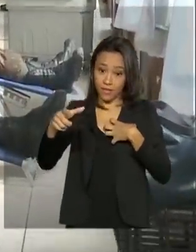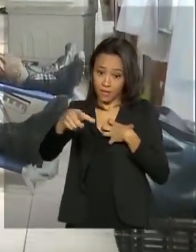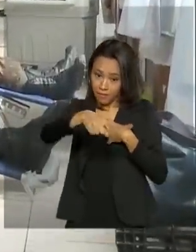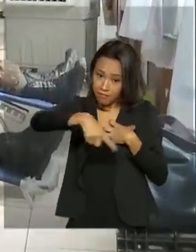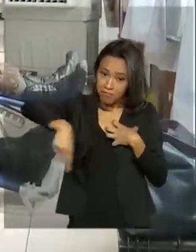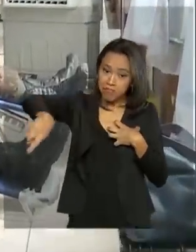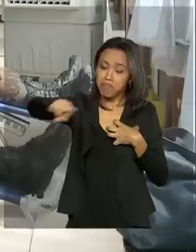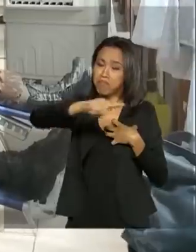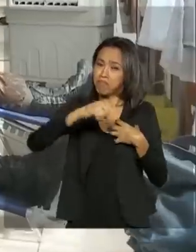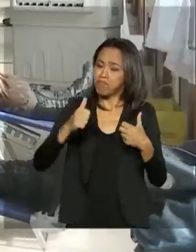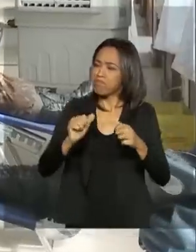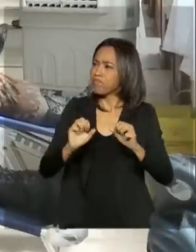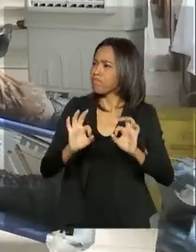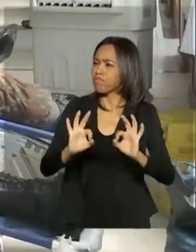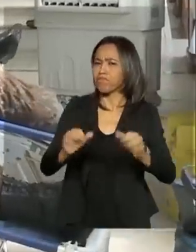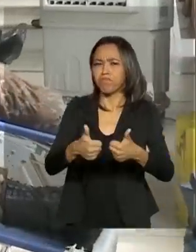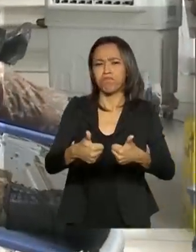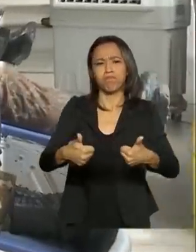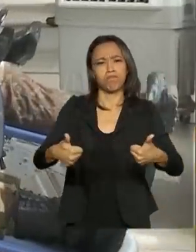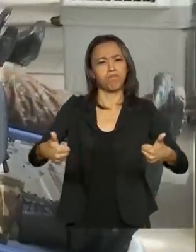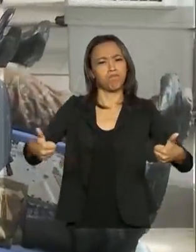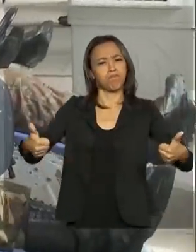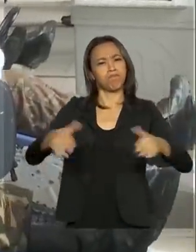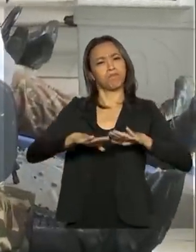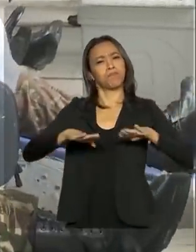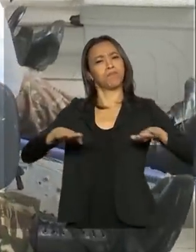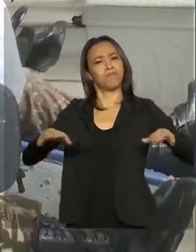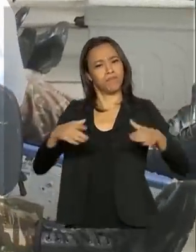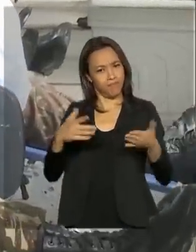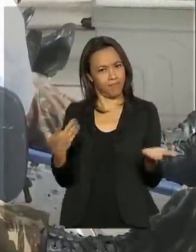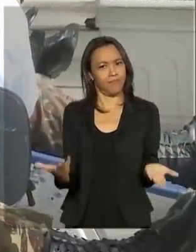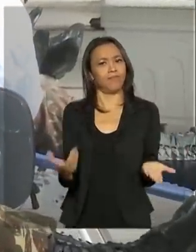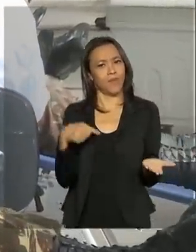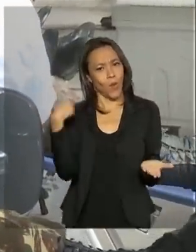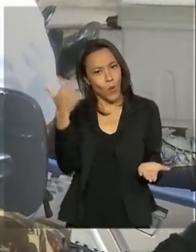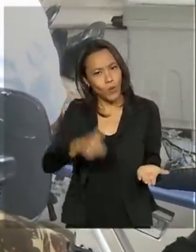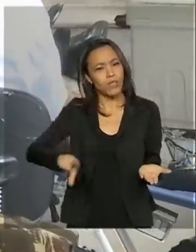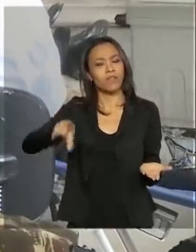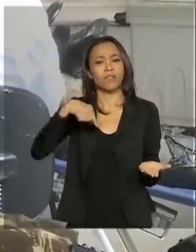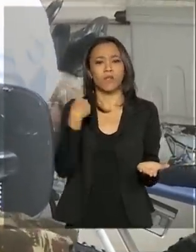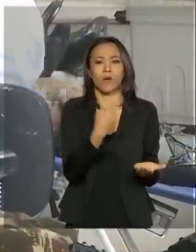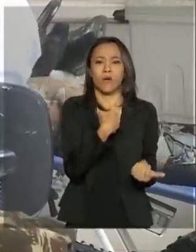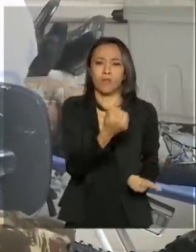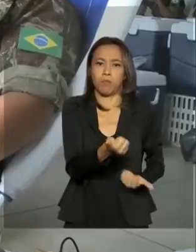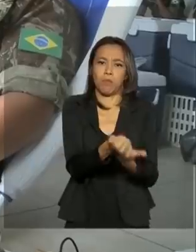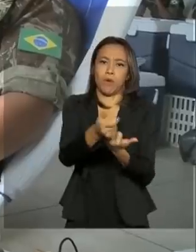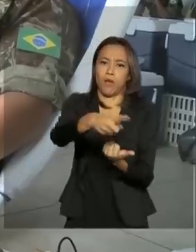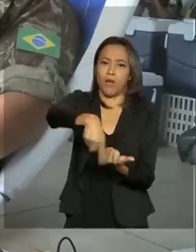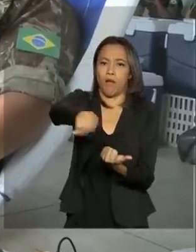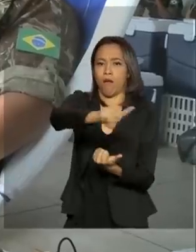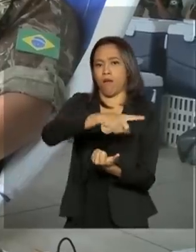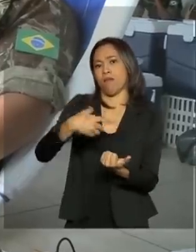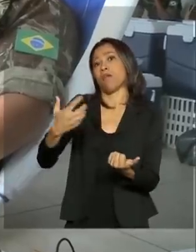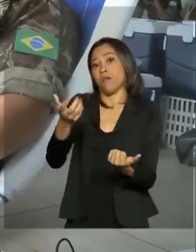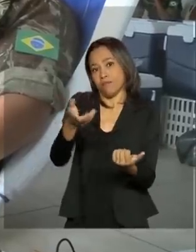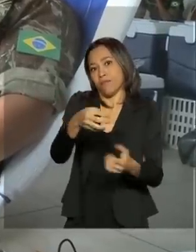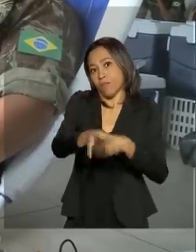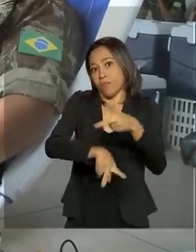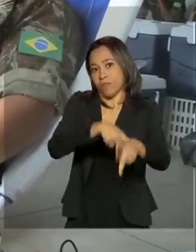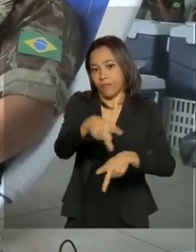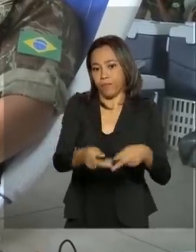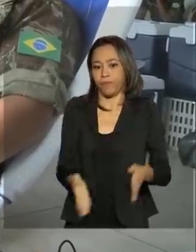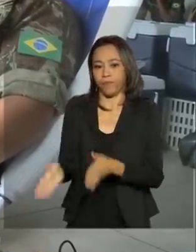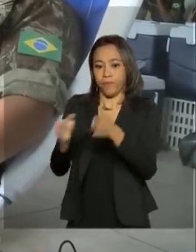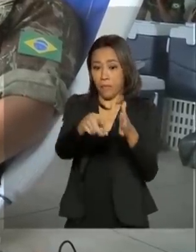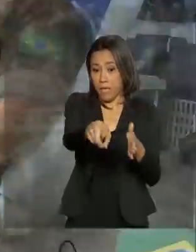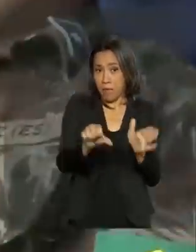bastante harmonia para que a gente possa, então, mais uma vez apoiar a nossa população. O Jonathan não é doador